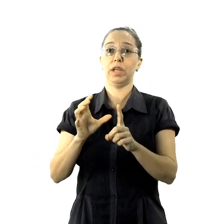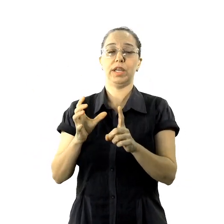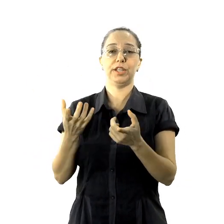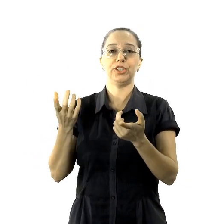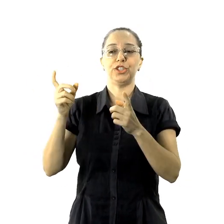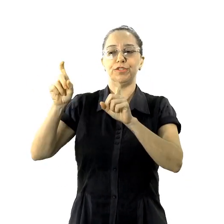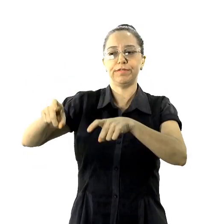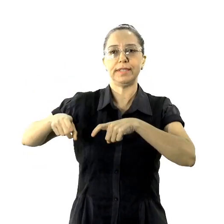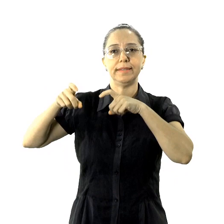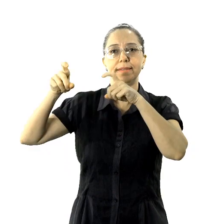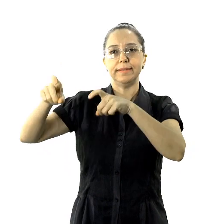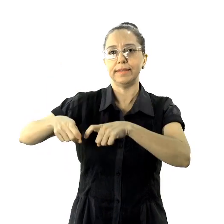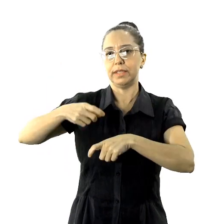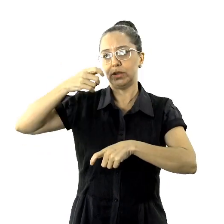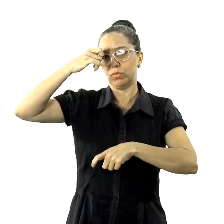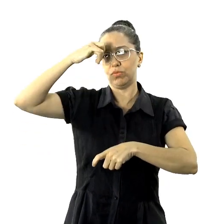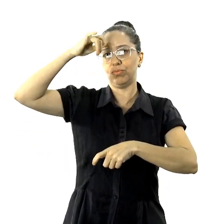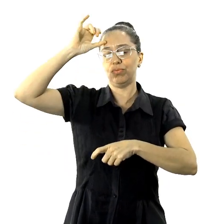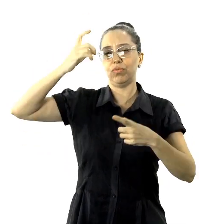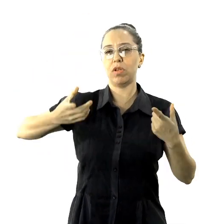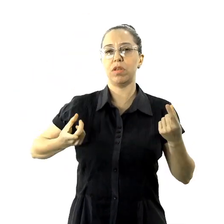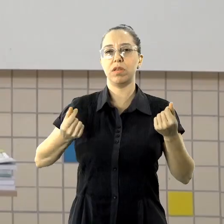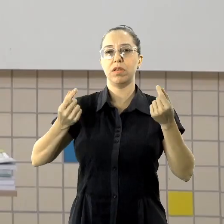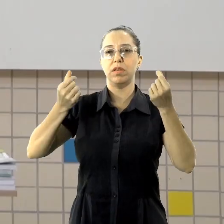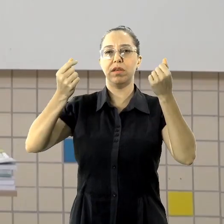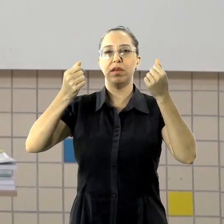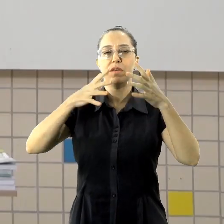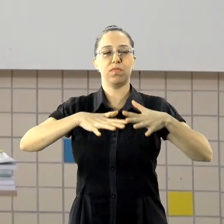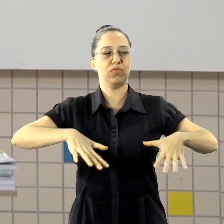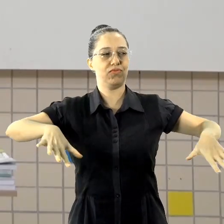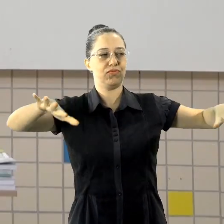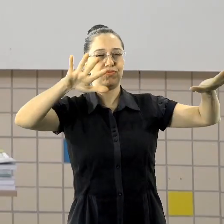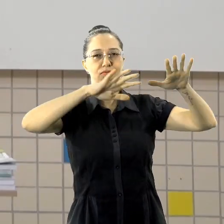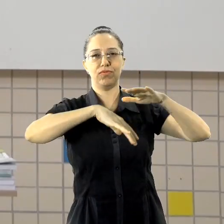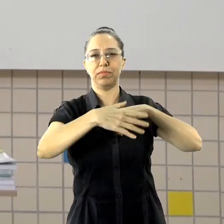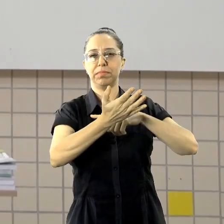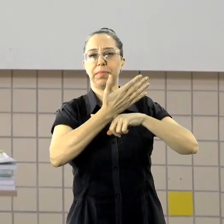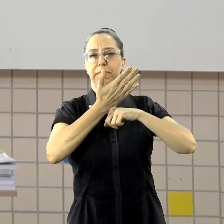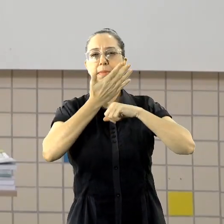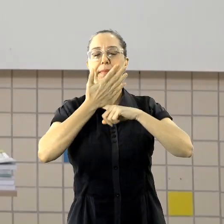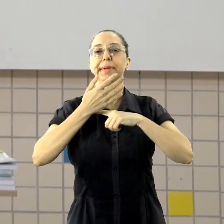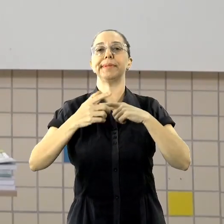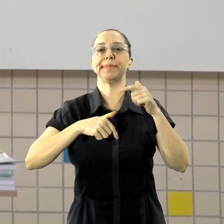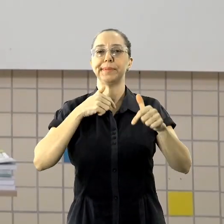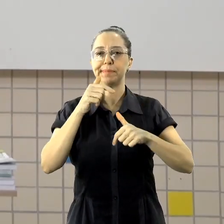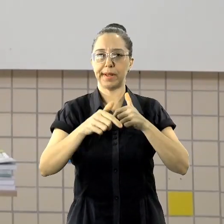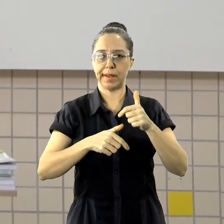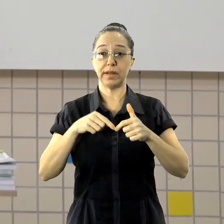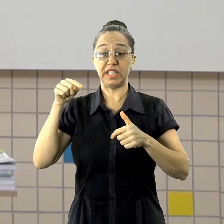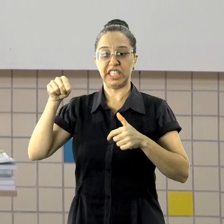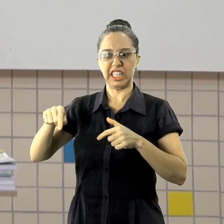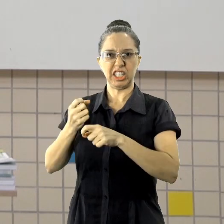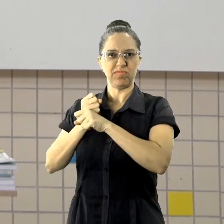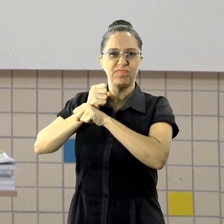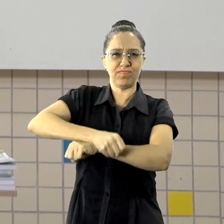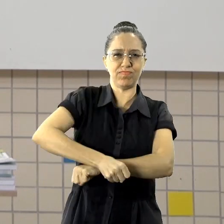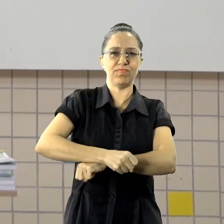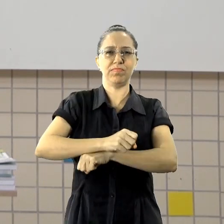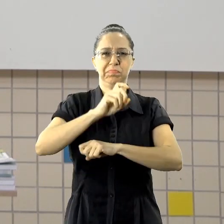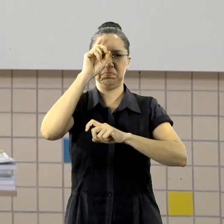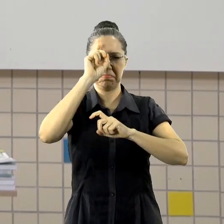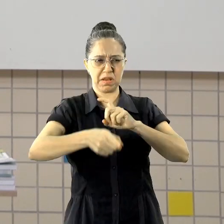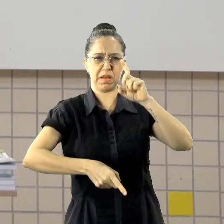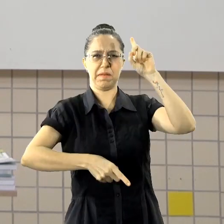muitos capatazes, que tinha muitas pessoas trabalhando para ele. E aí ele usava da força física e daquelas fraudes eleitorais que nós já